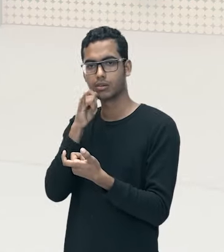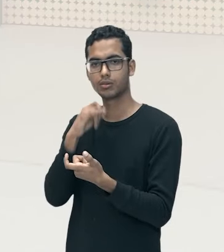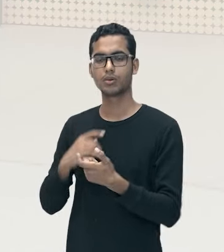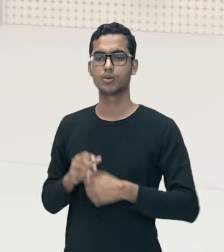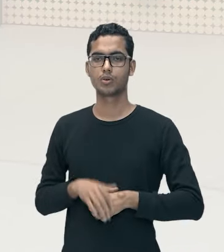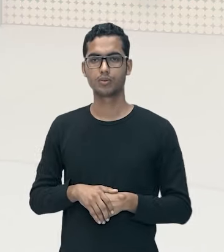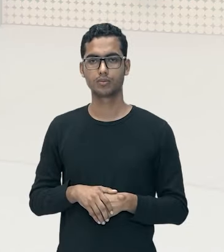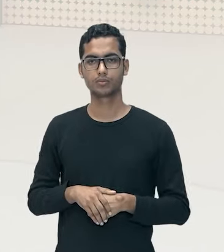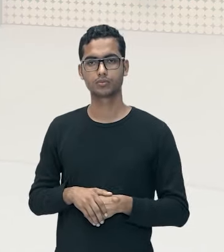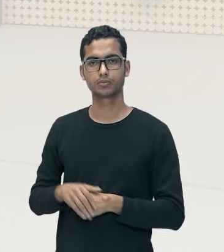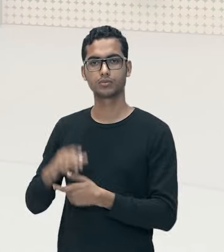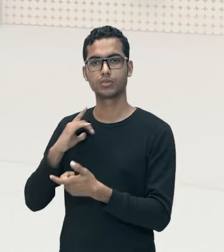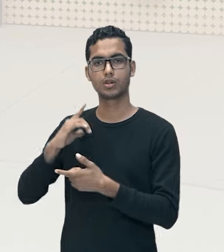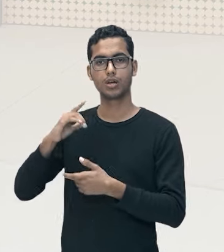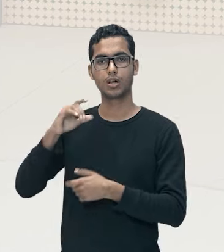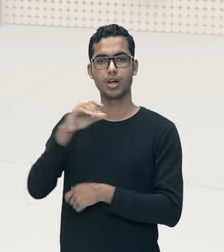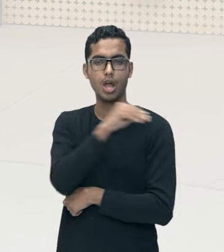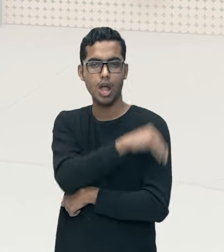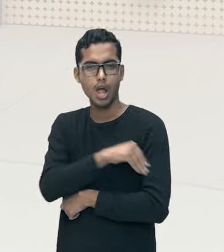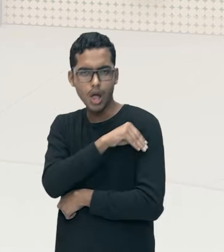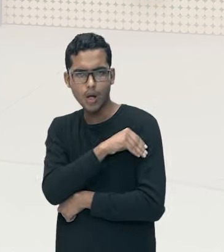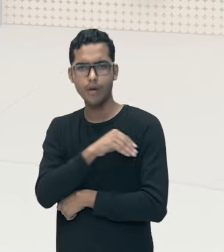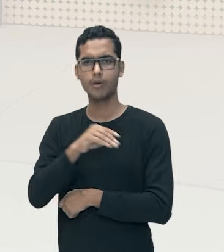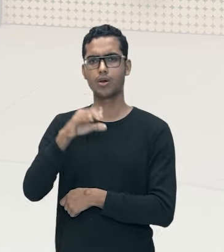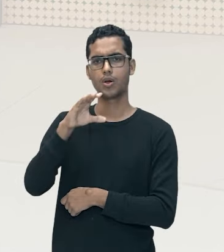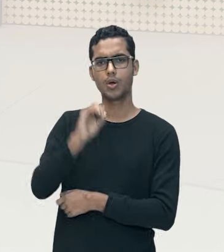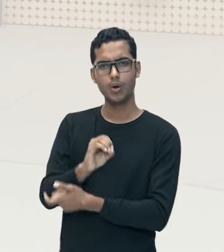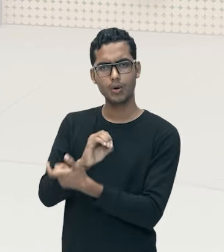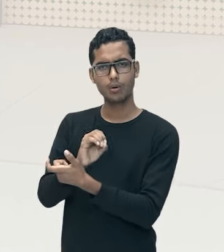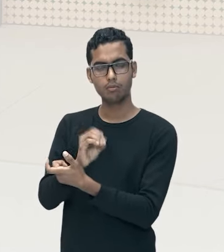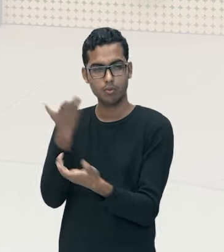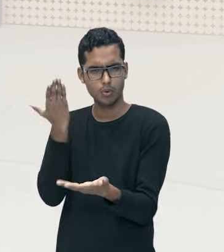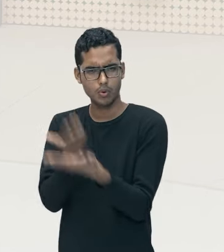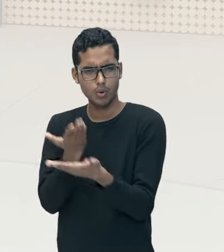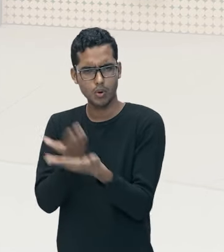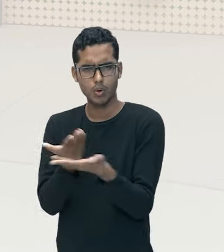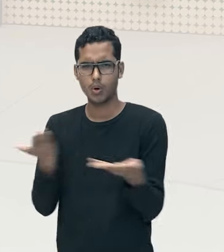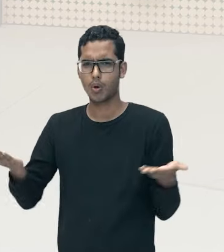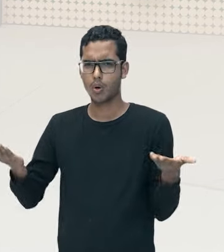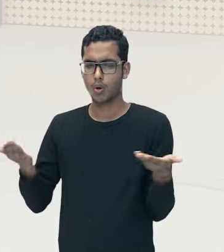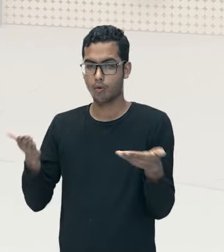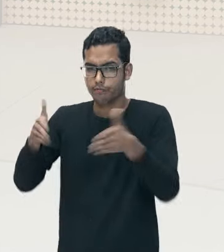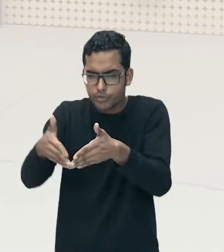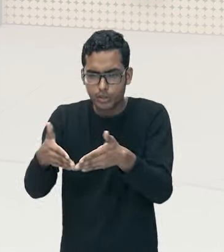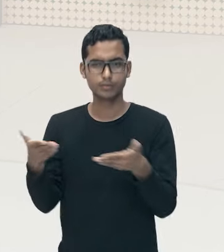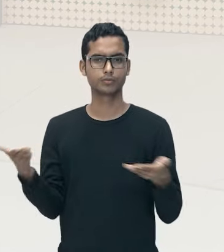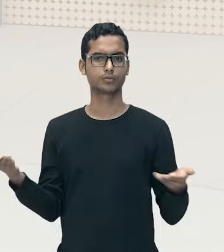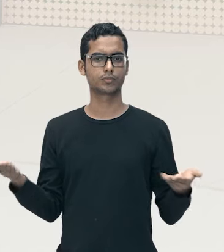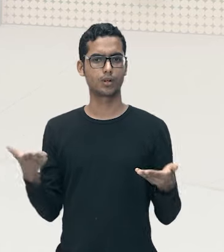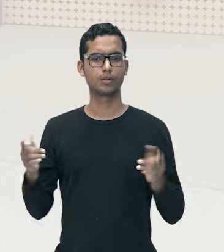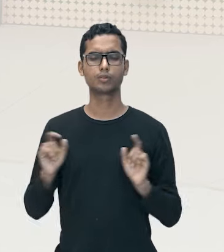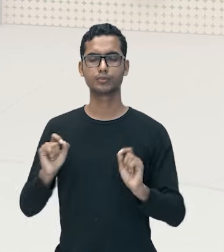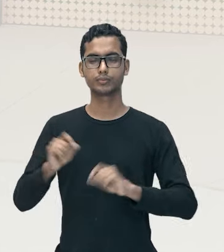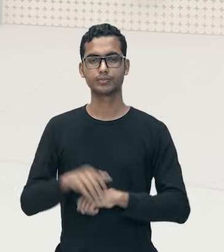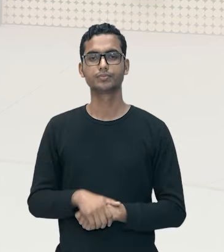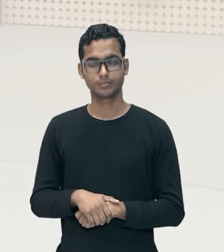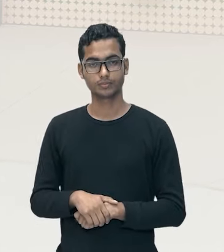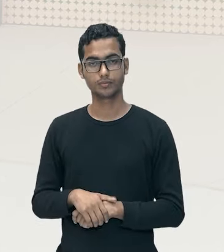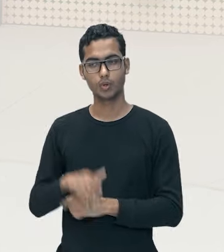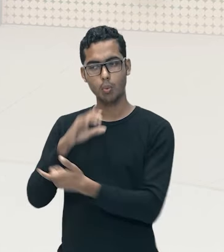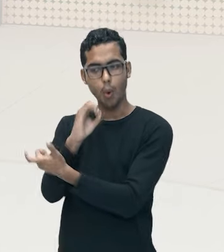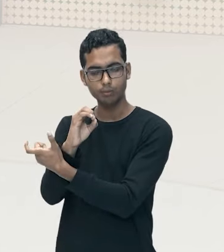aldeído é a mas nesse momento dessa aula o único sufixo possível é a vogal o tá